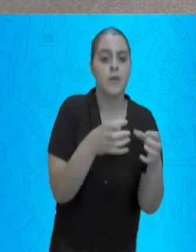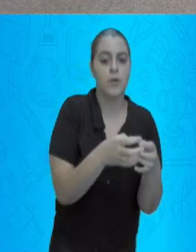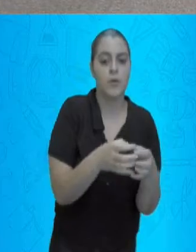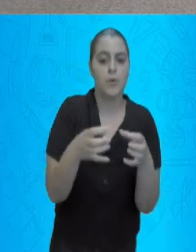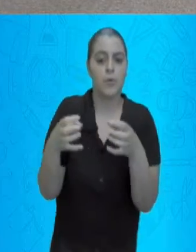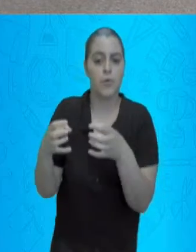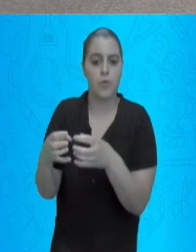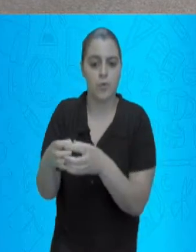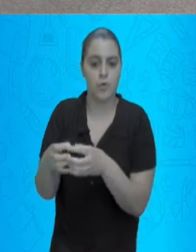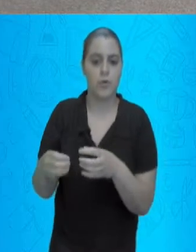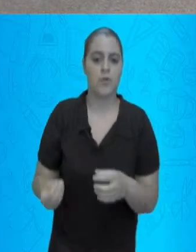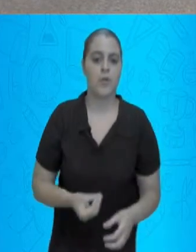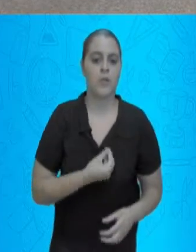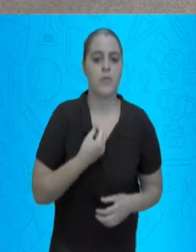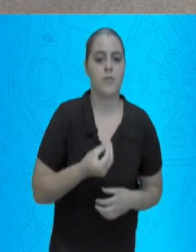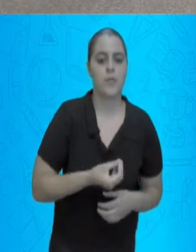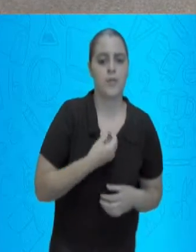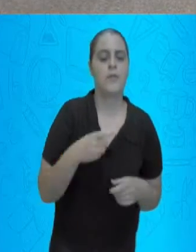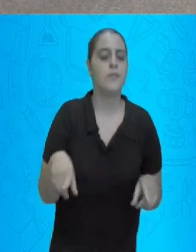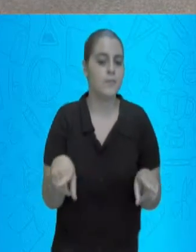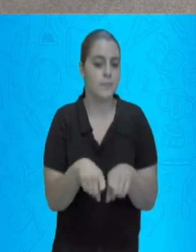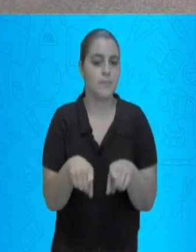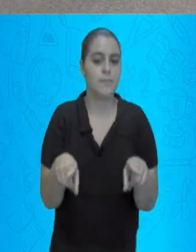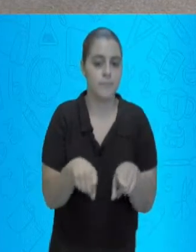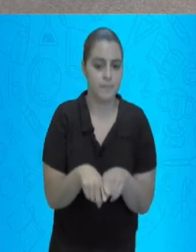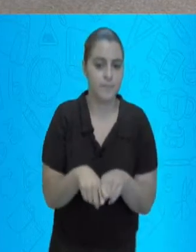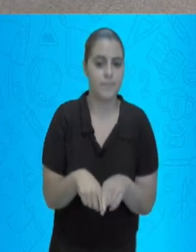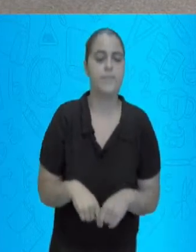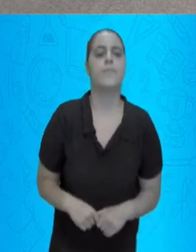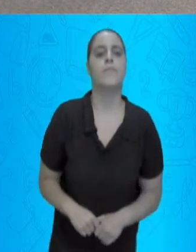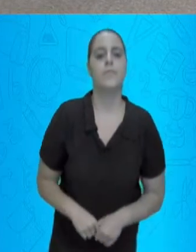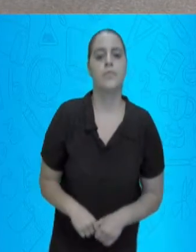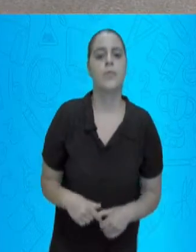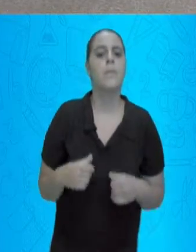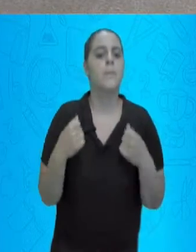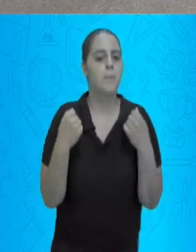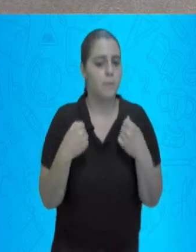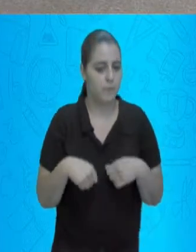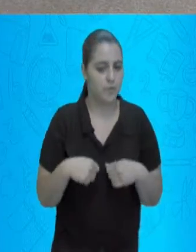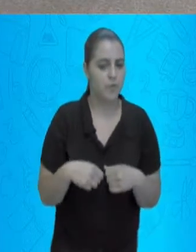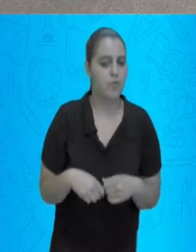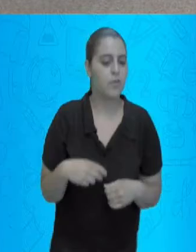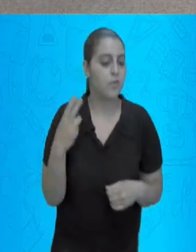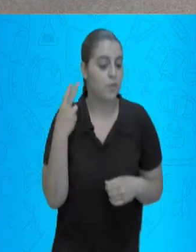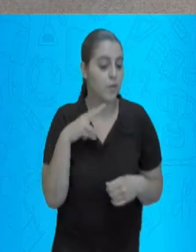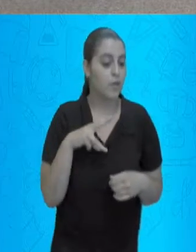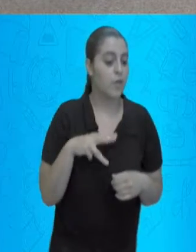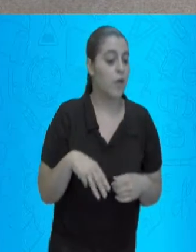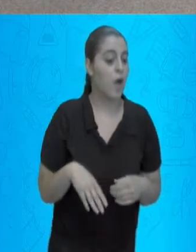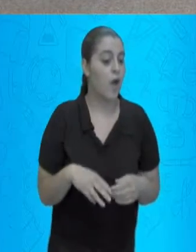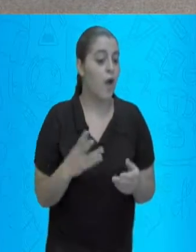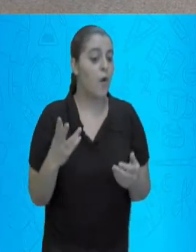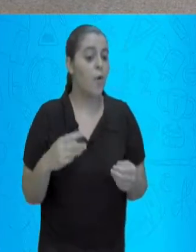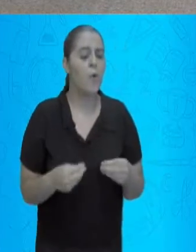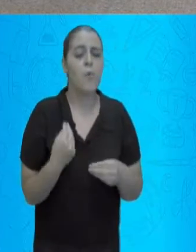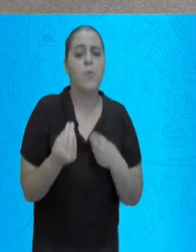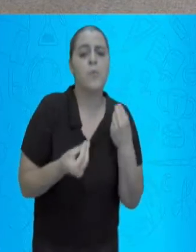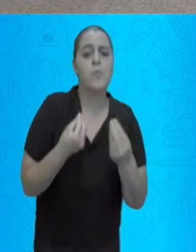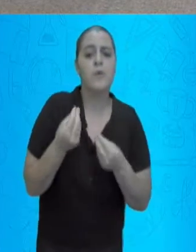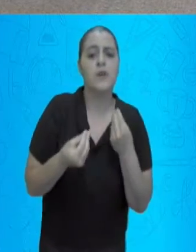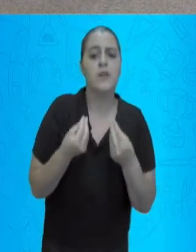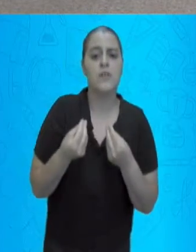de seres vivos. Também é possível fazer uma previsão. Quando